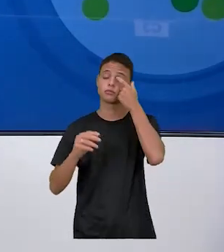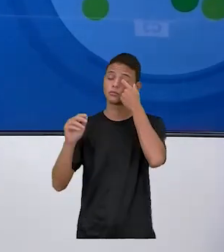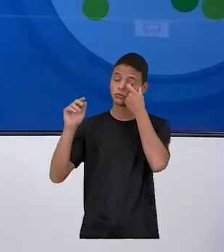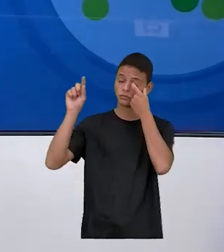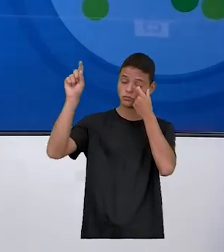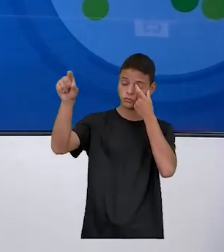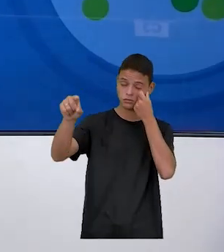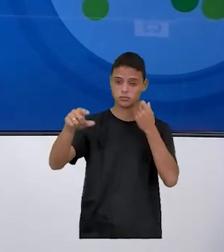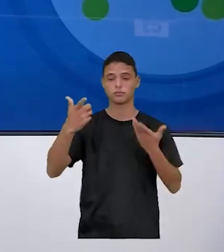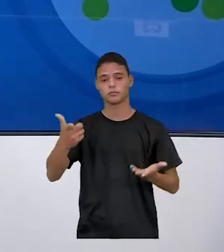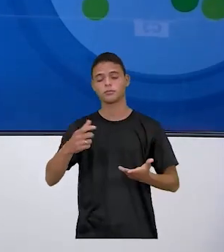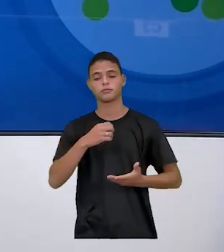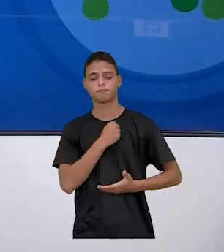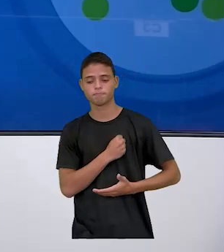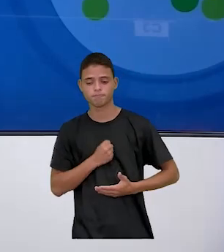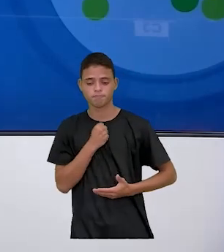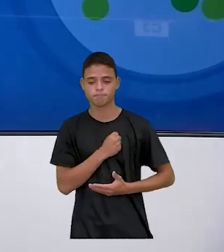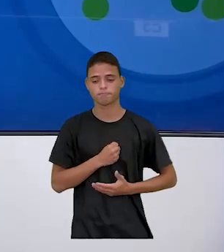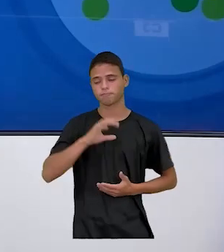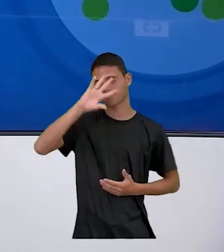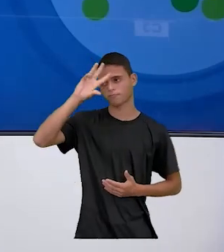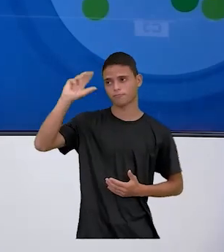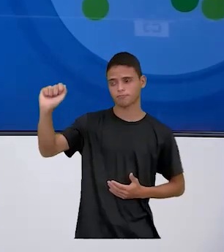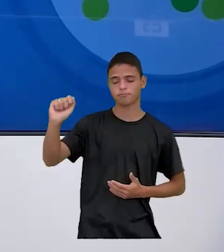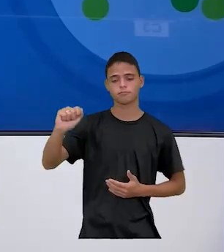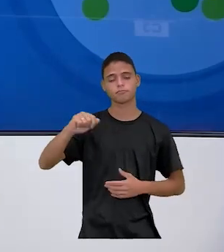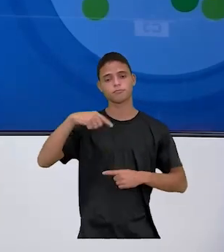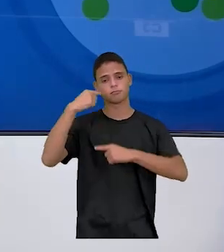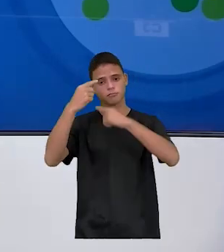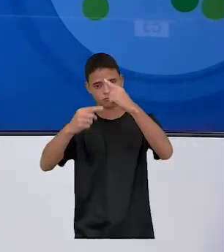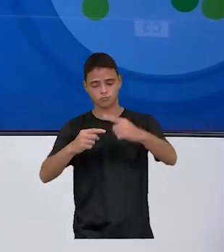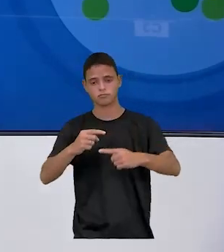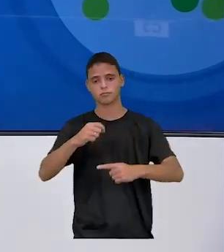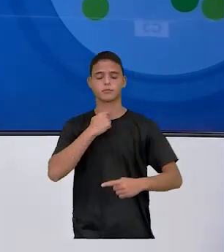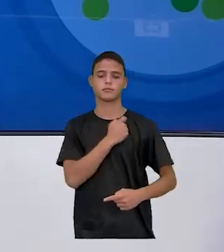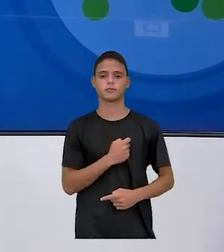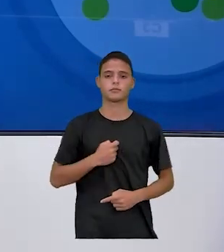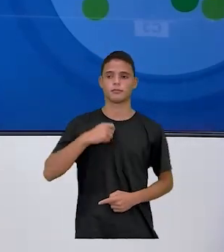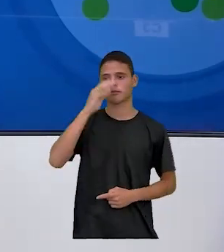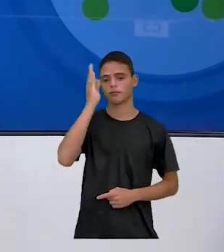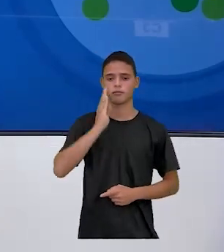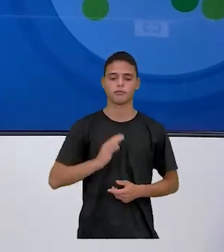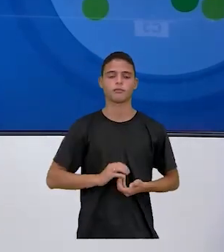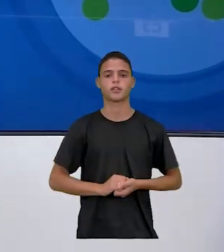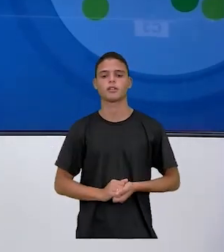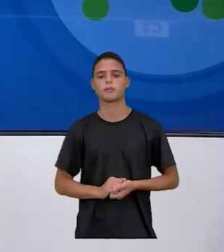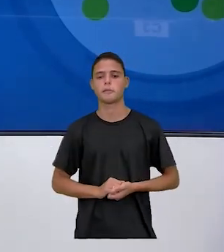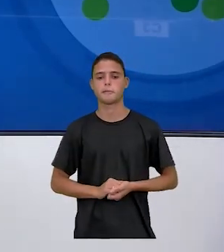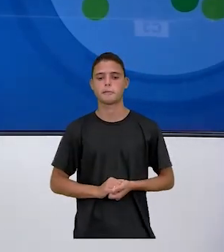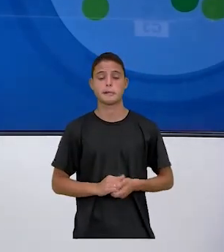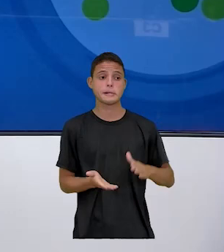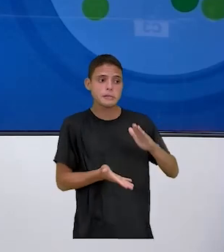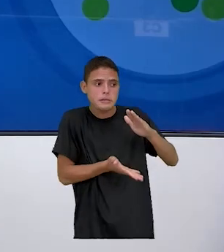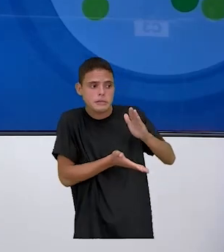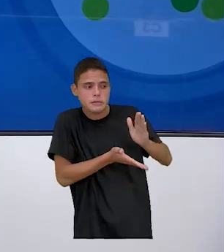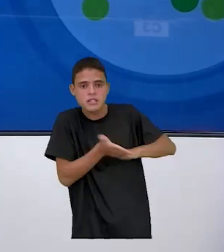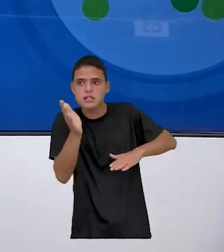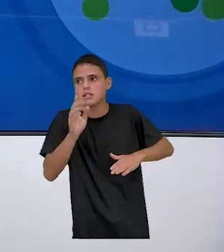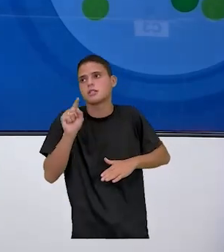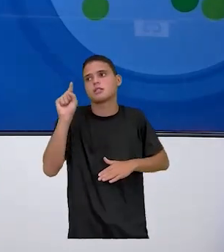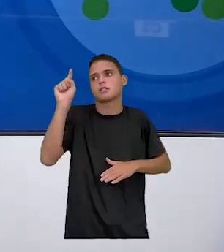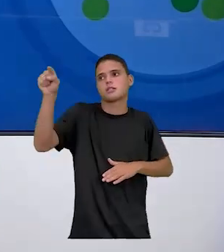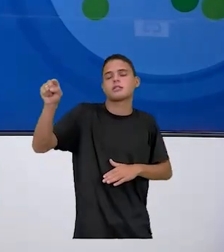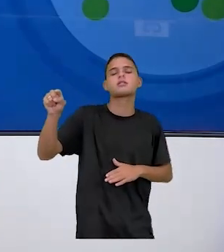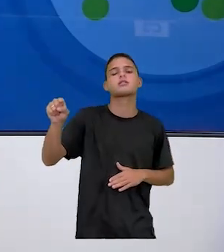um, e que é o Brasil, saudade do Brasil, e no do Castro Alves, ele quer fugir deste Brasil e quer ir para